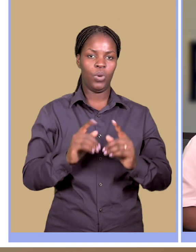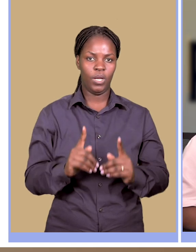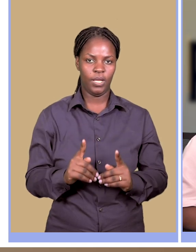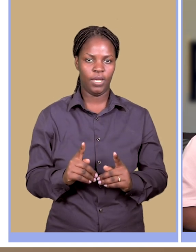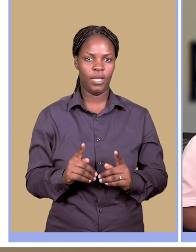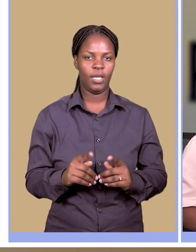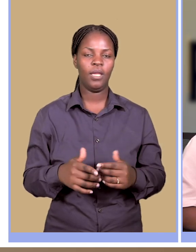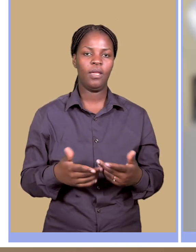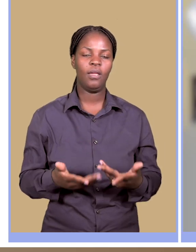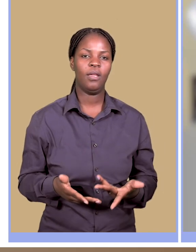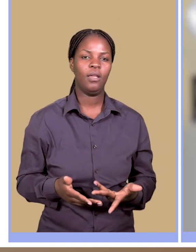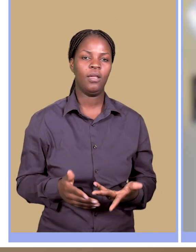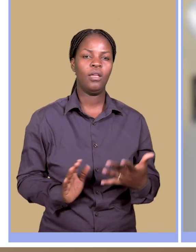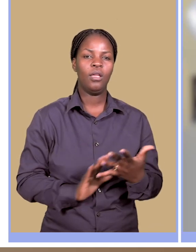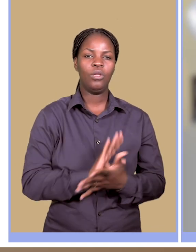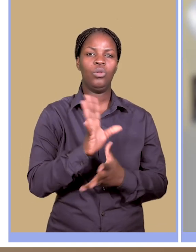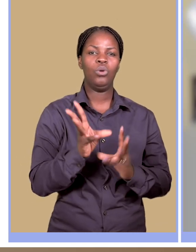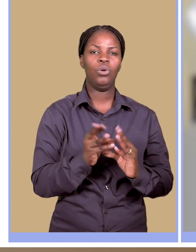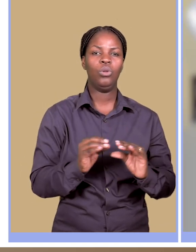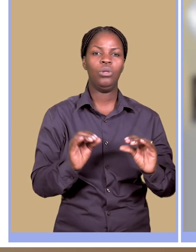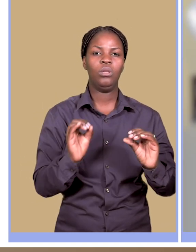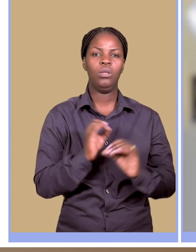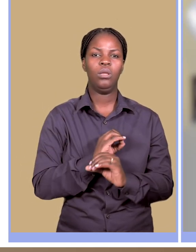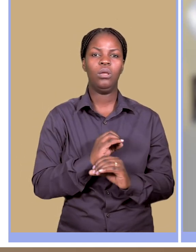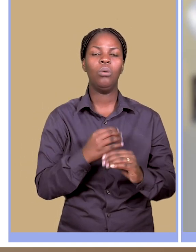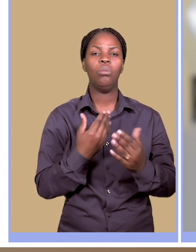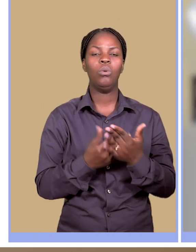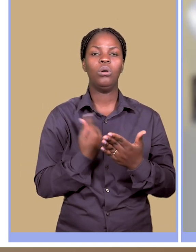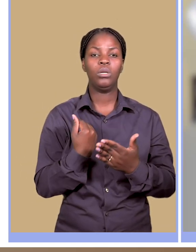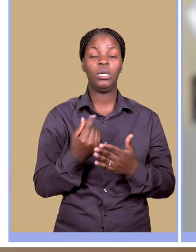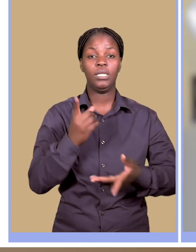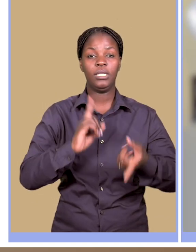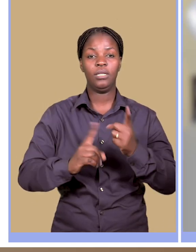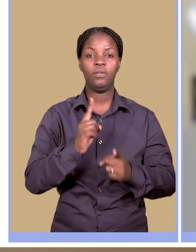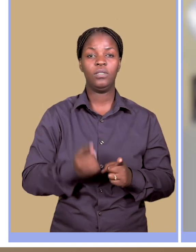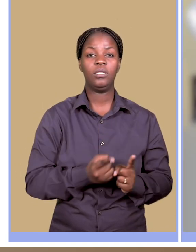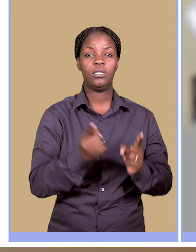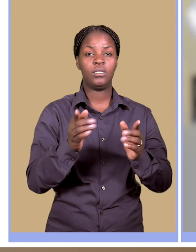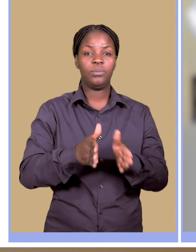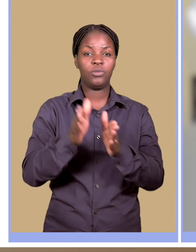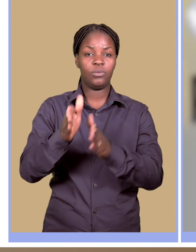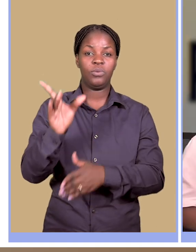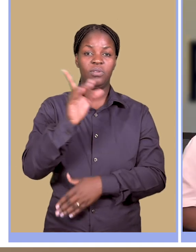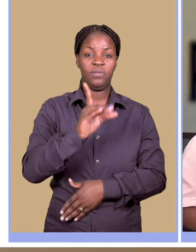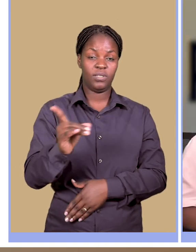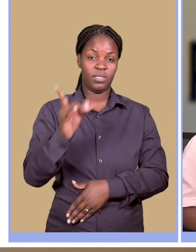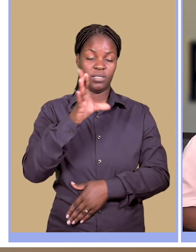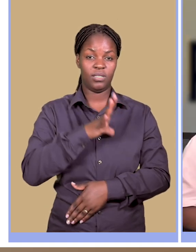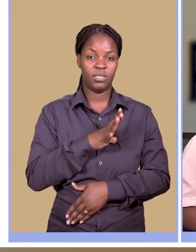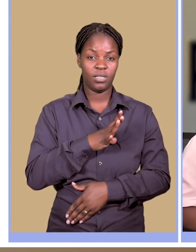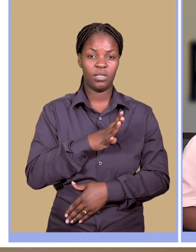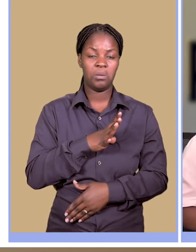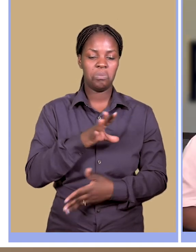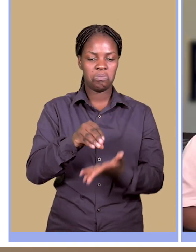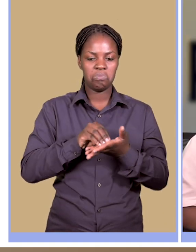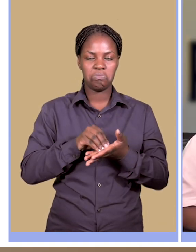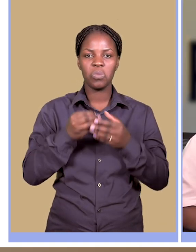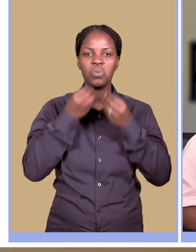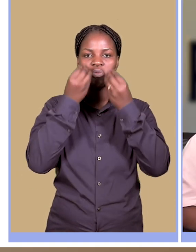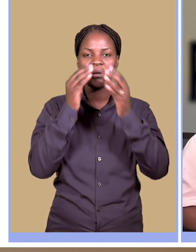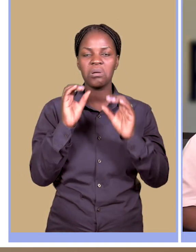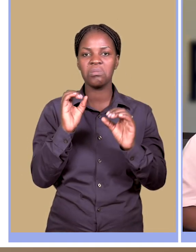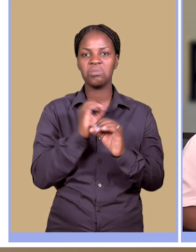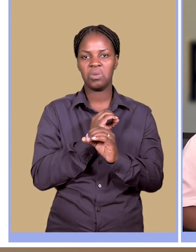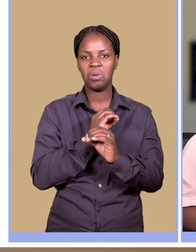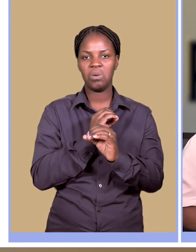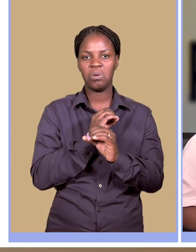com deficiência. No entanto, como dizia, não todos, porque pode ser que essa pessoa com deficiência, quem não teve acesso a esta informação, é a única pessoa